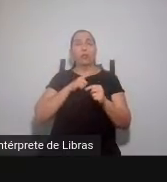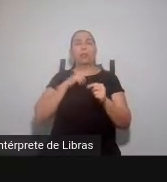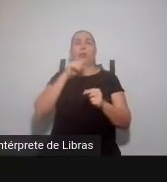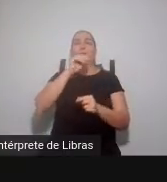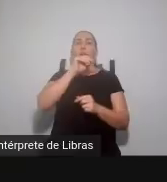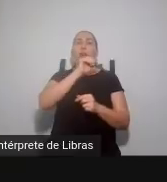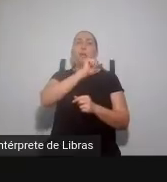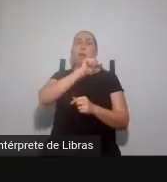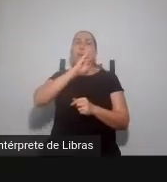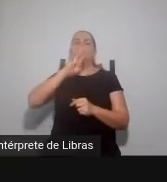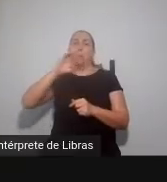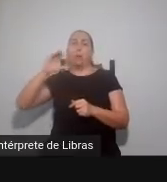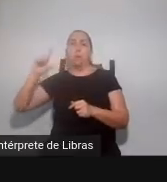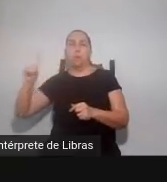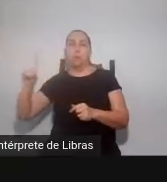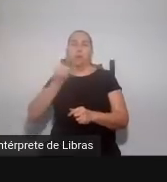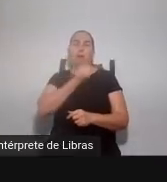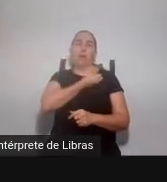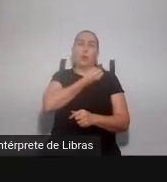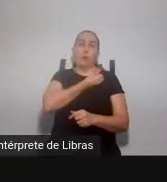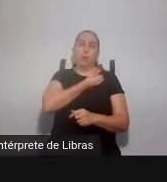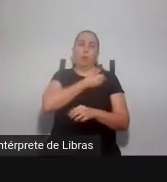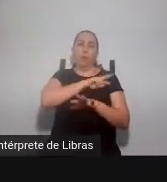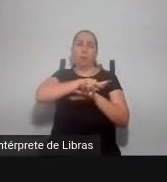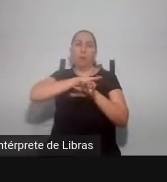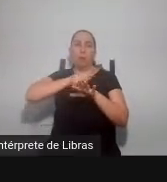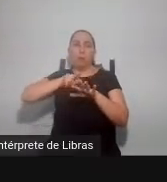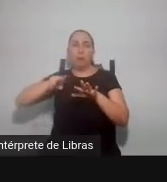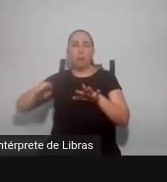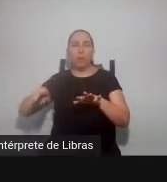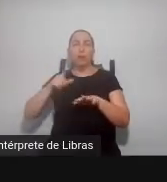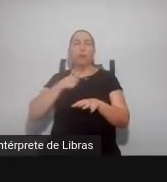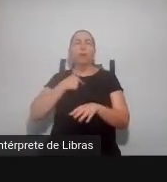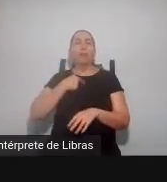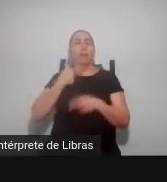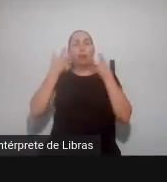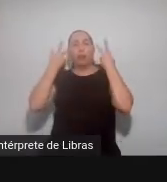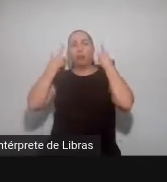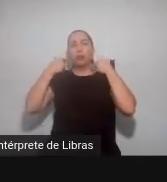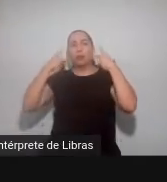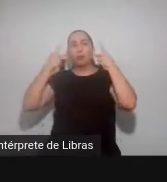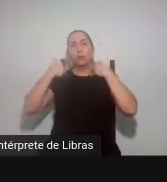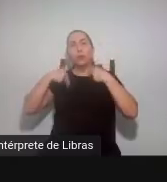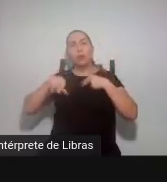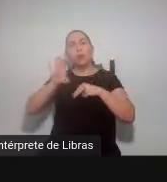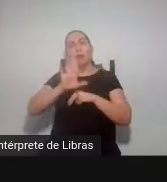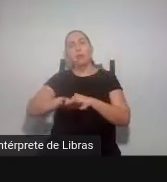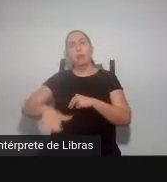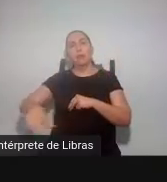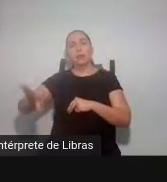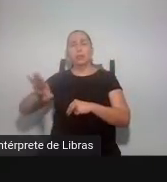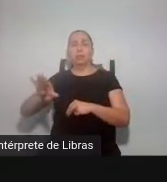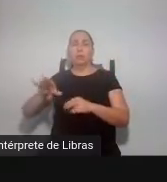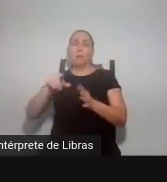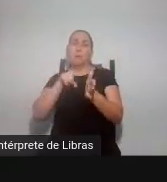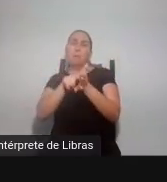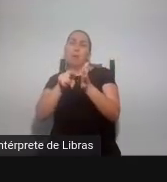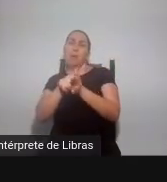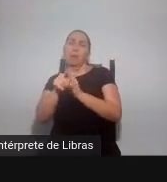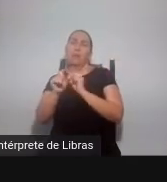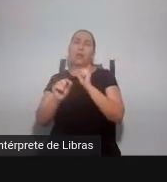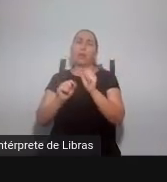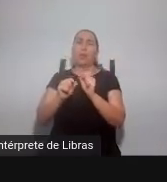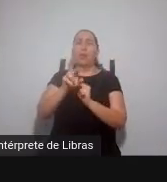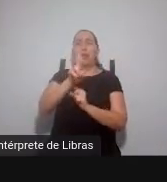os números, enfim. E é comum as crianças falarem, né? Tem aqui uma citação. Carol, o nome da Raíssa ajuda a